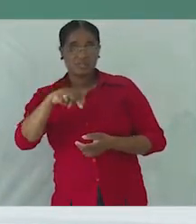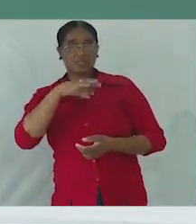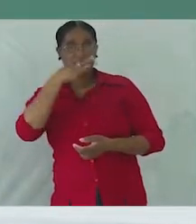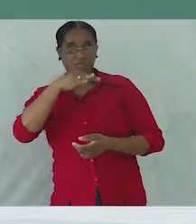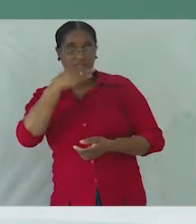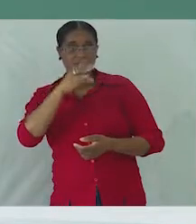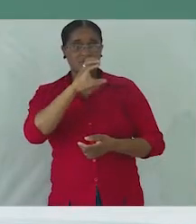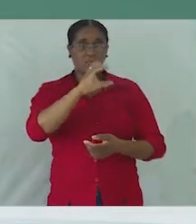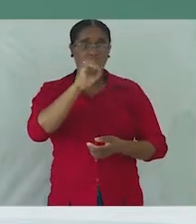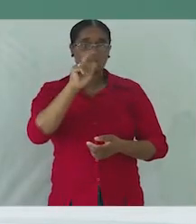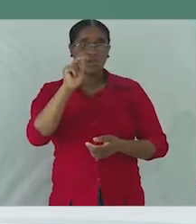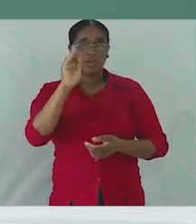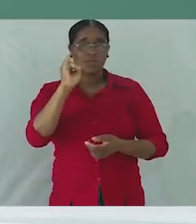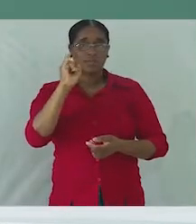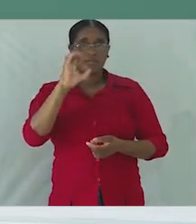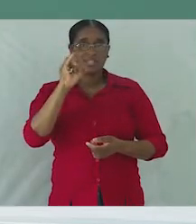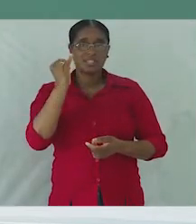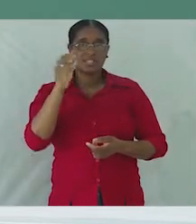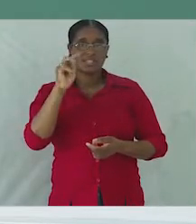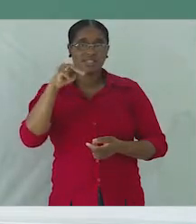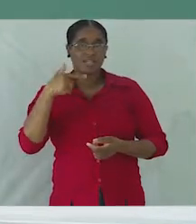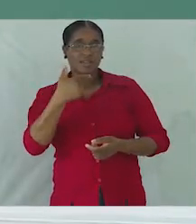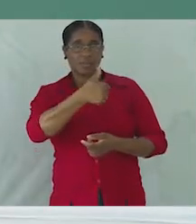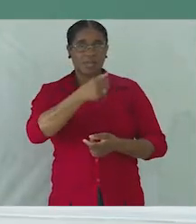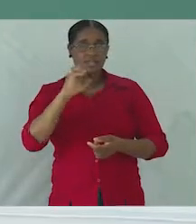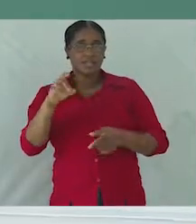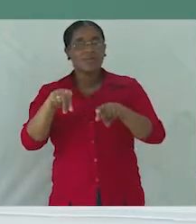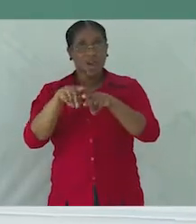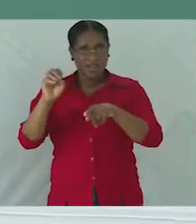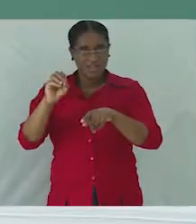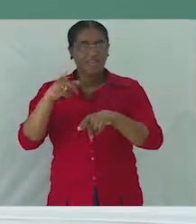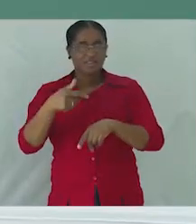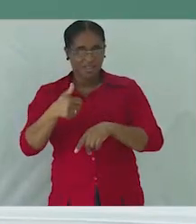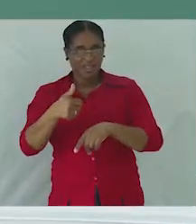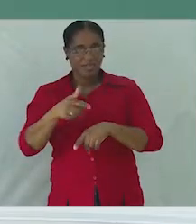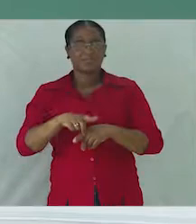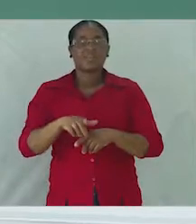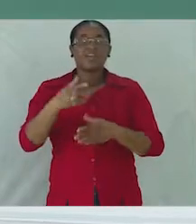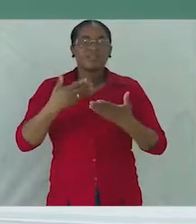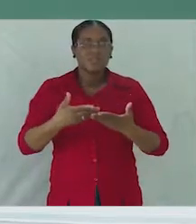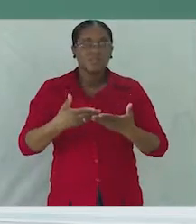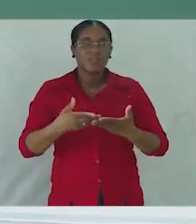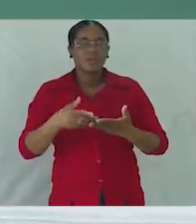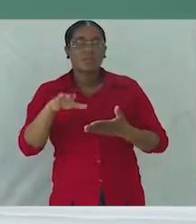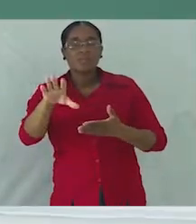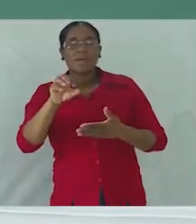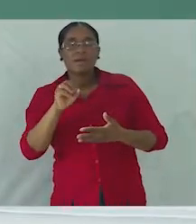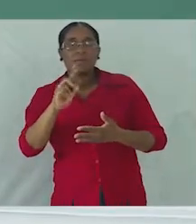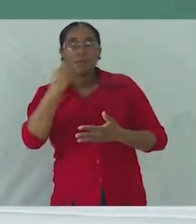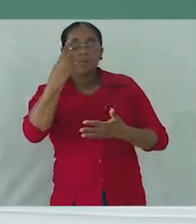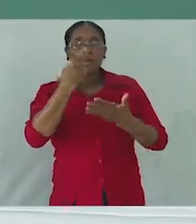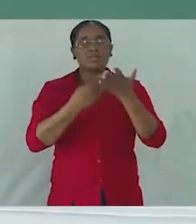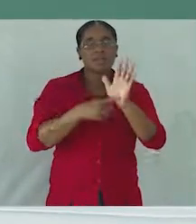os coeficientes b e c são iguais a 0, certo? Então vamos pegar o nosso primeiro exemplo que temos